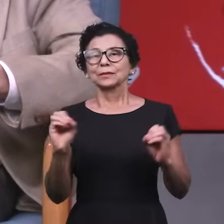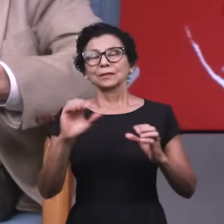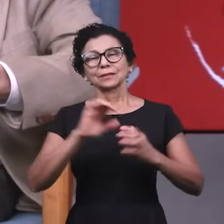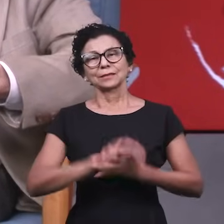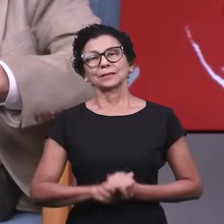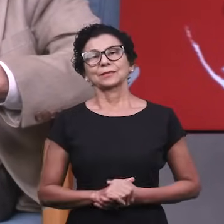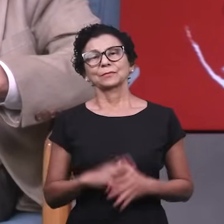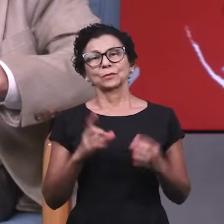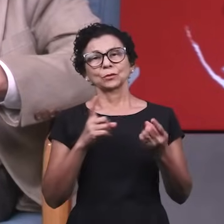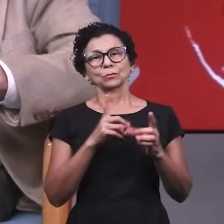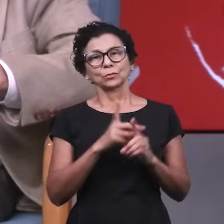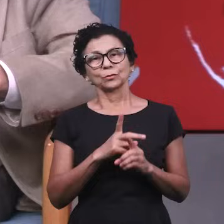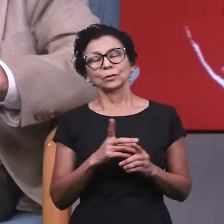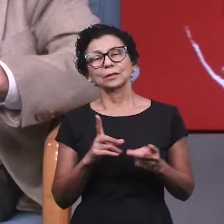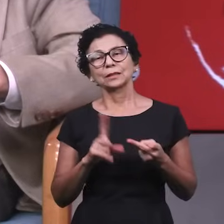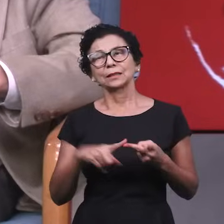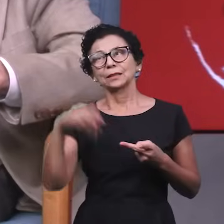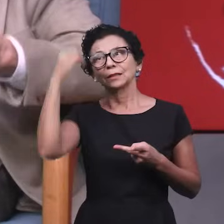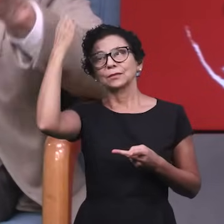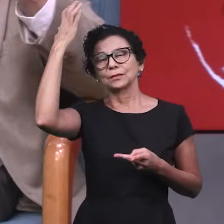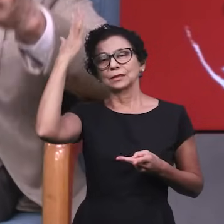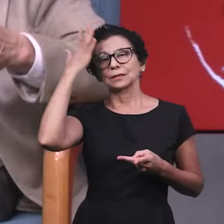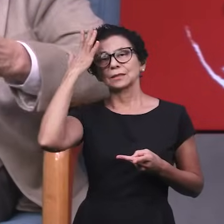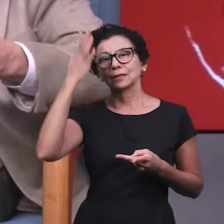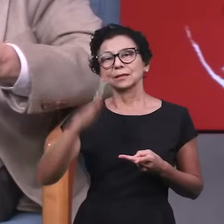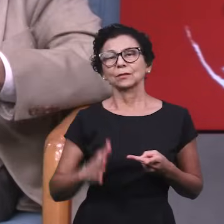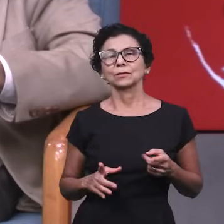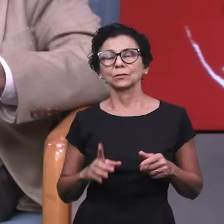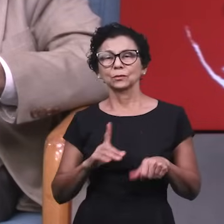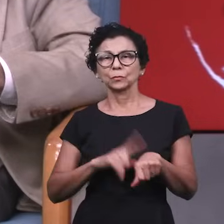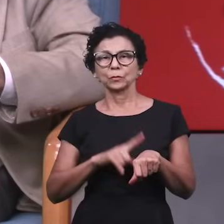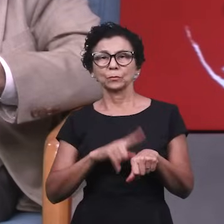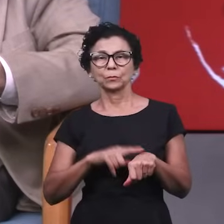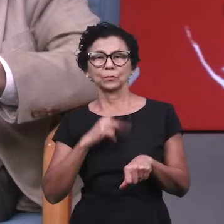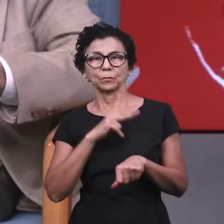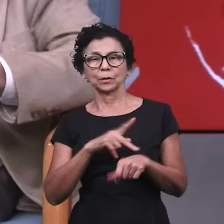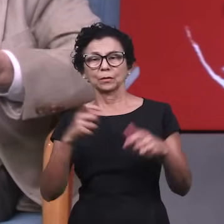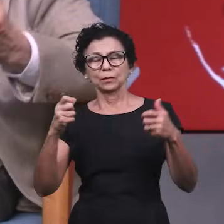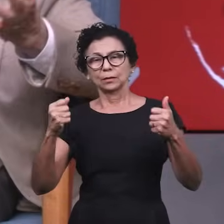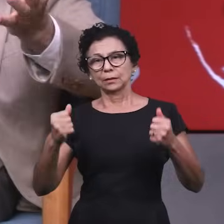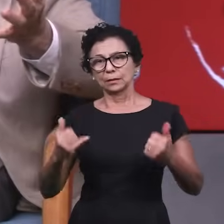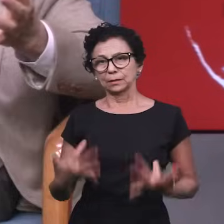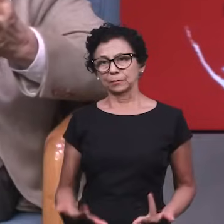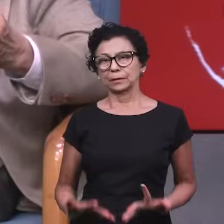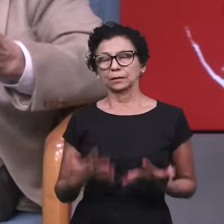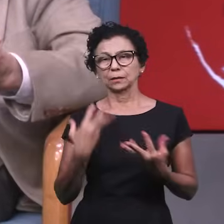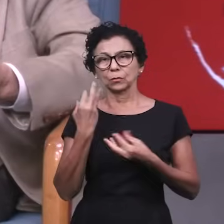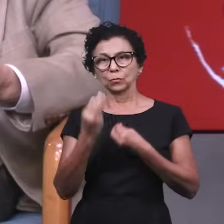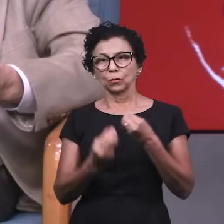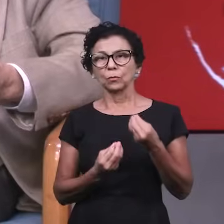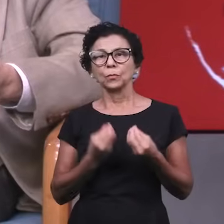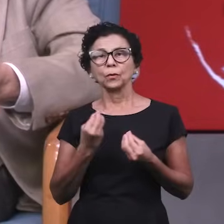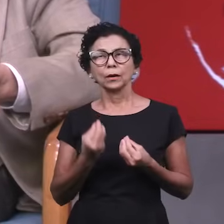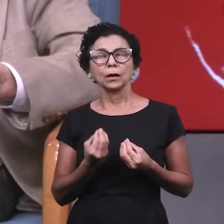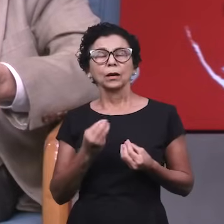revelação, como ele mesmo define na descrição da ceia. É o apóstolo